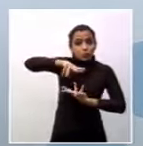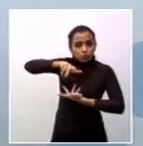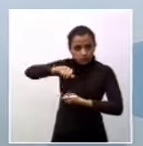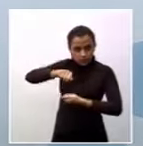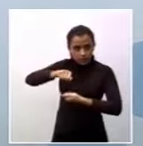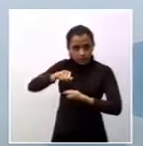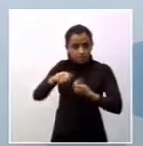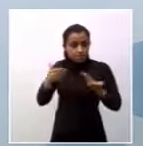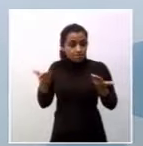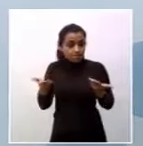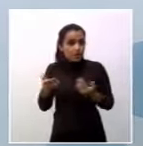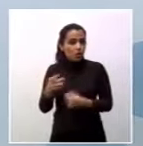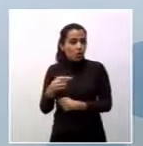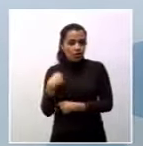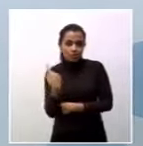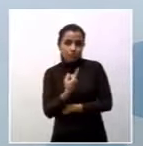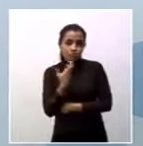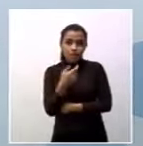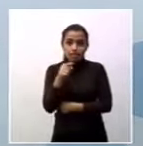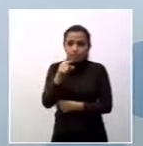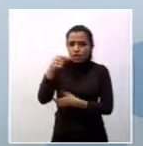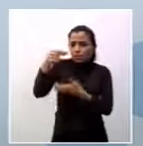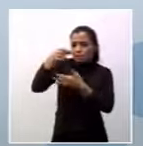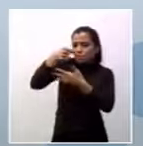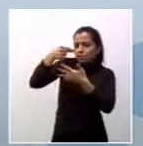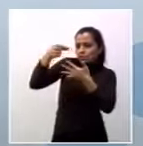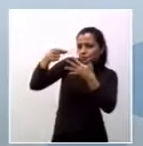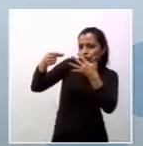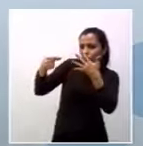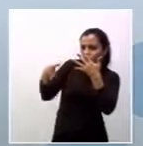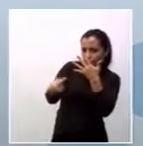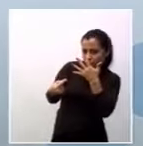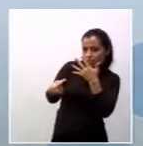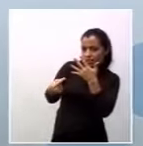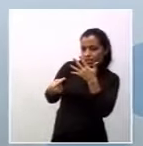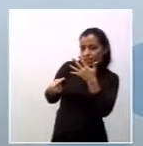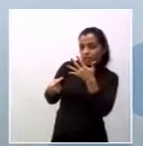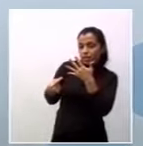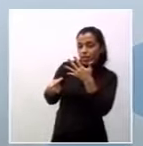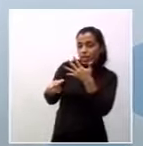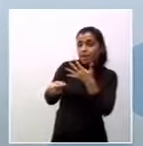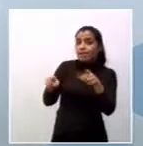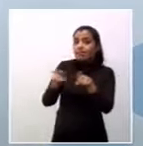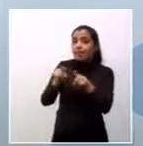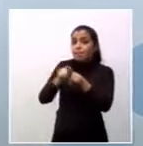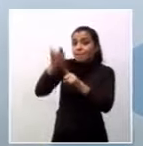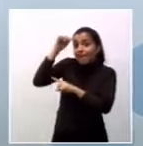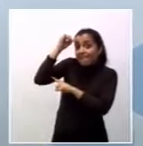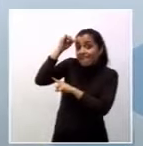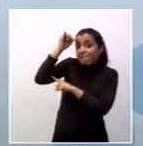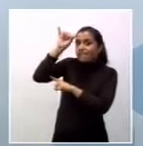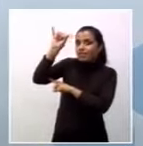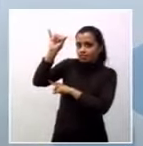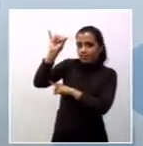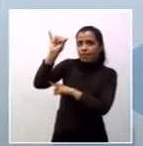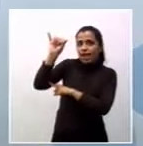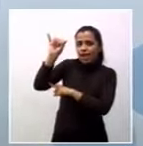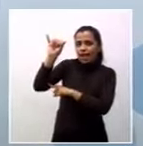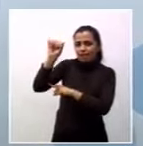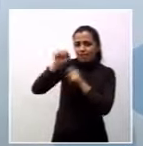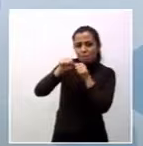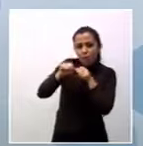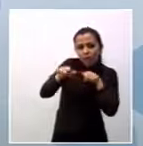quer que vocês vejam hoje são os tipos de fake news e como a gente pode evitar né disseminar essas fake news na